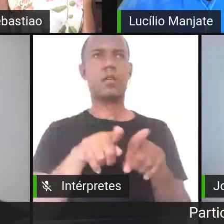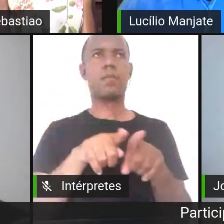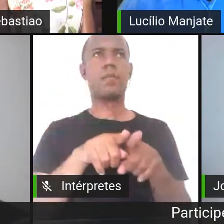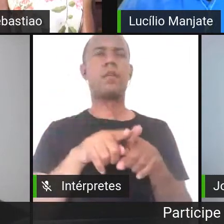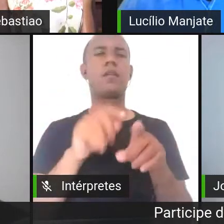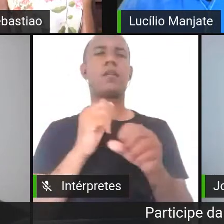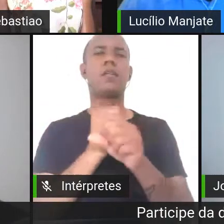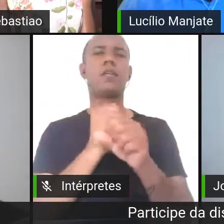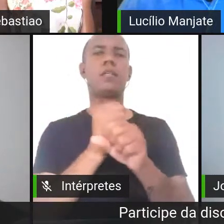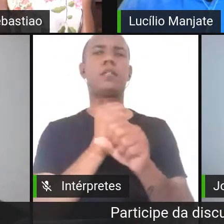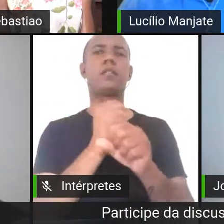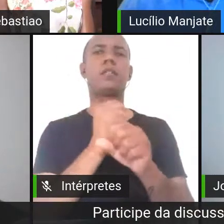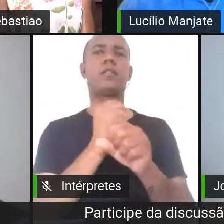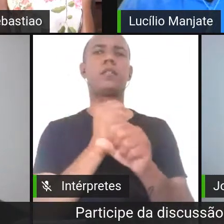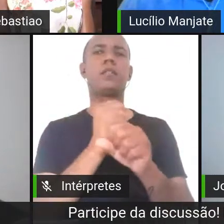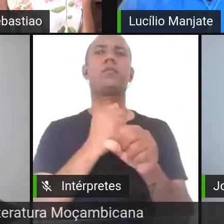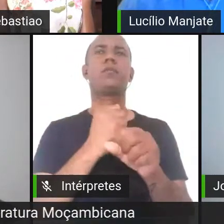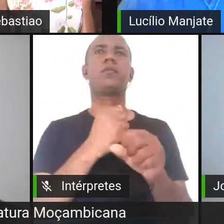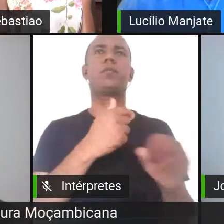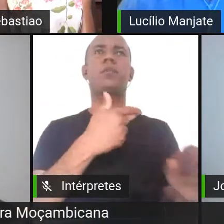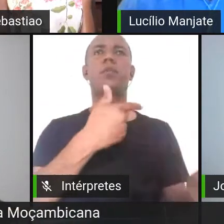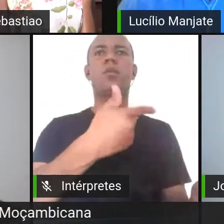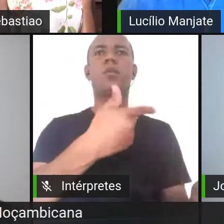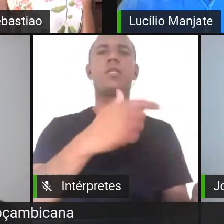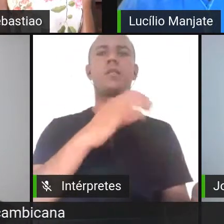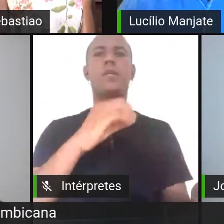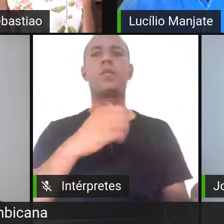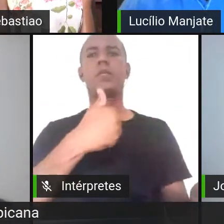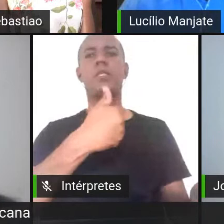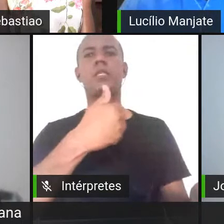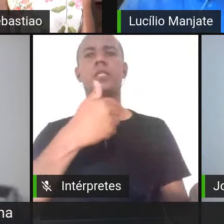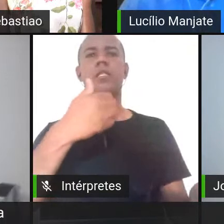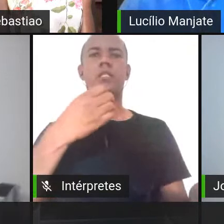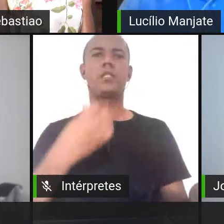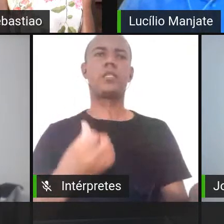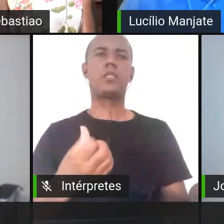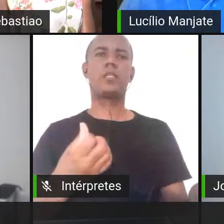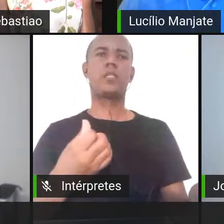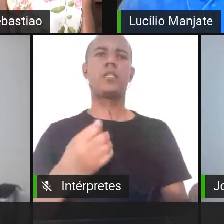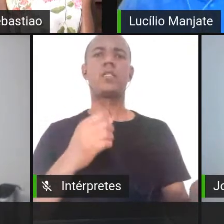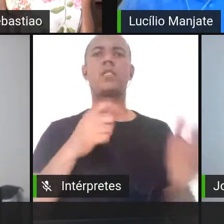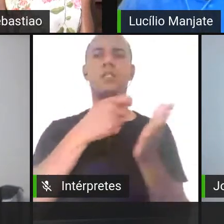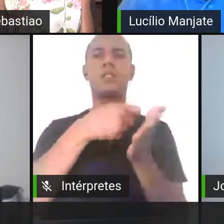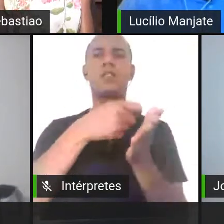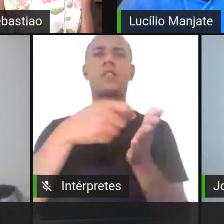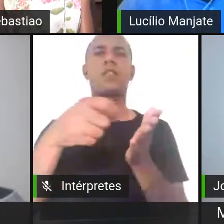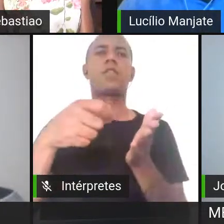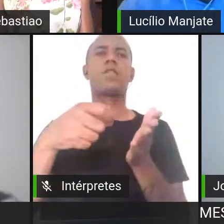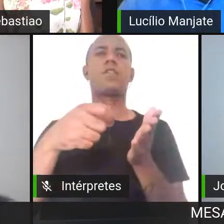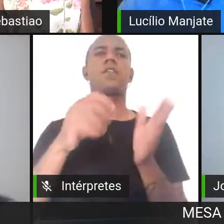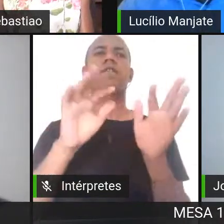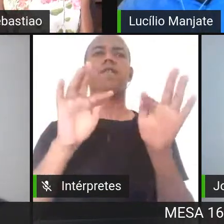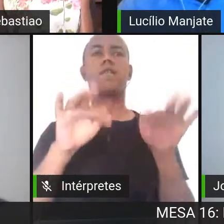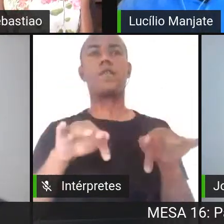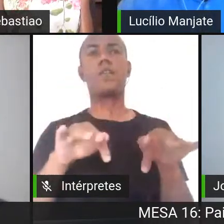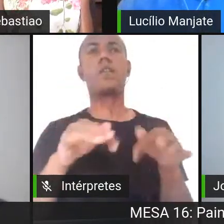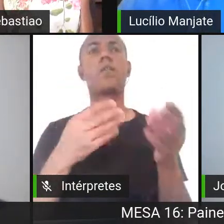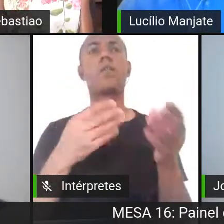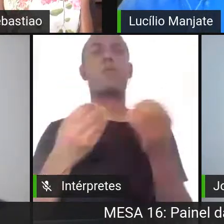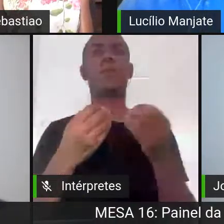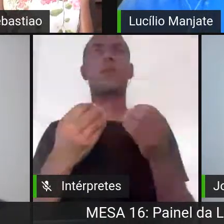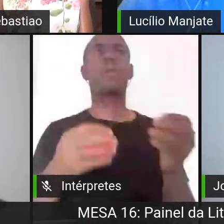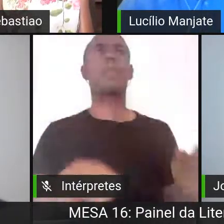2016, eu terminei de escrever Rabia. Quer dizer, que a Rabia, o que é? A Rabia é uma espécie de